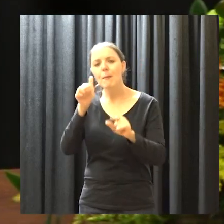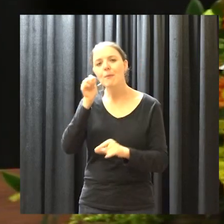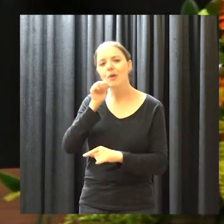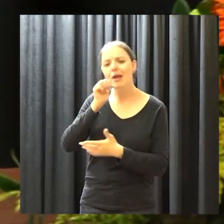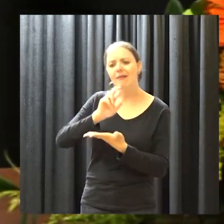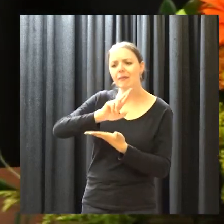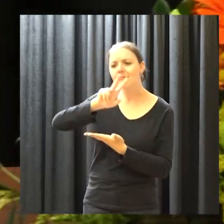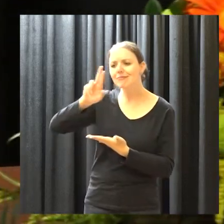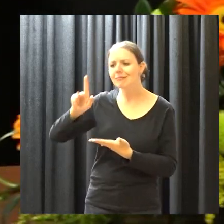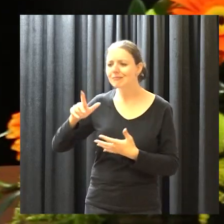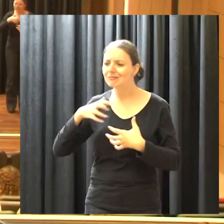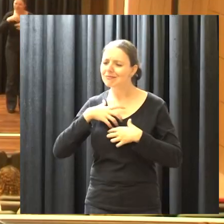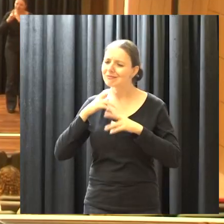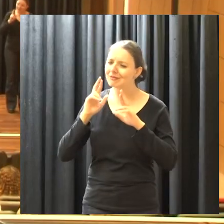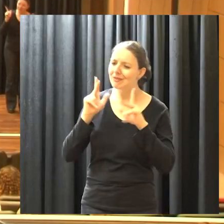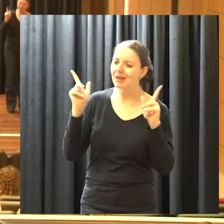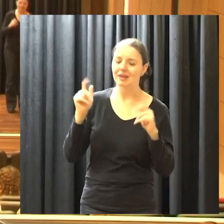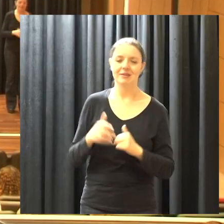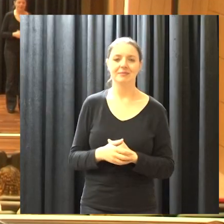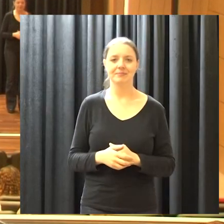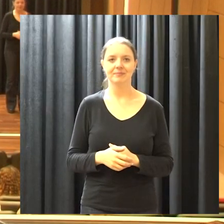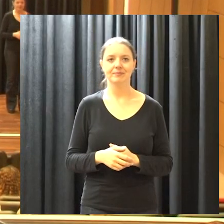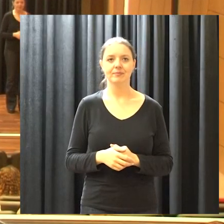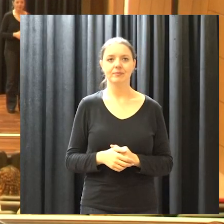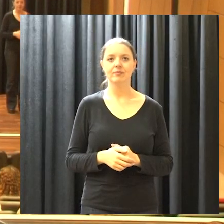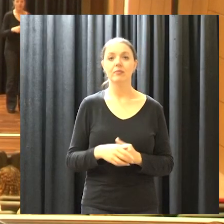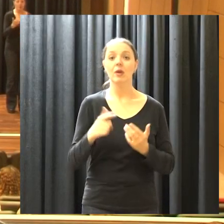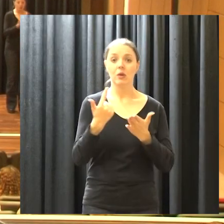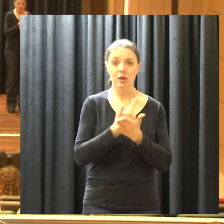diversas. Sobre a acessibilidade do e-book,